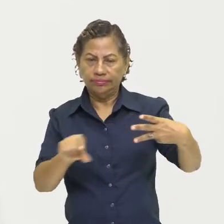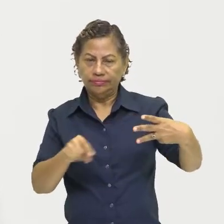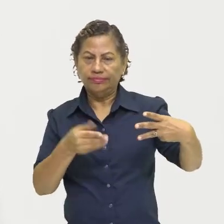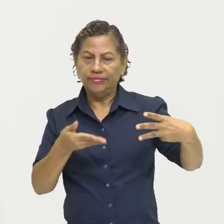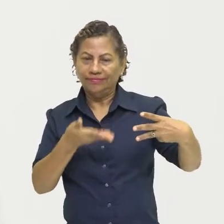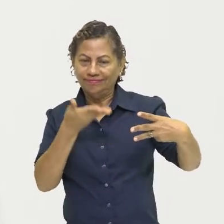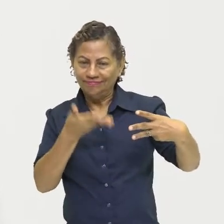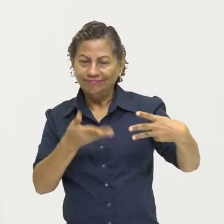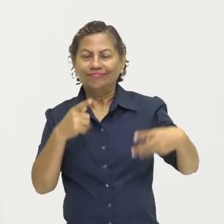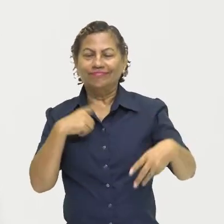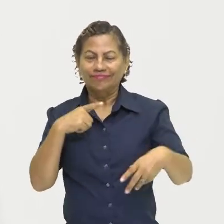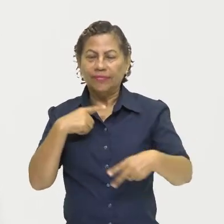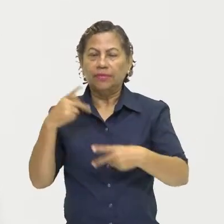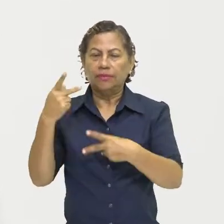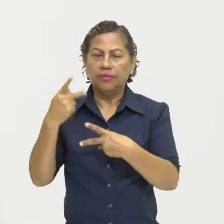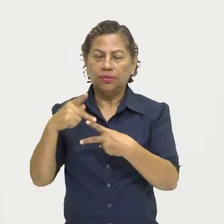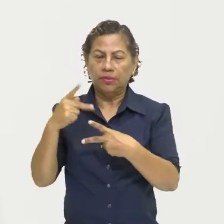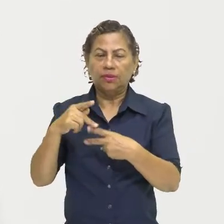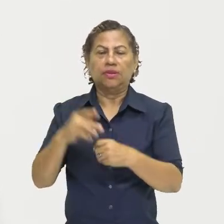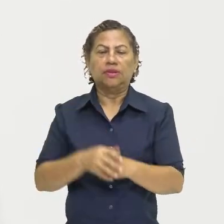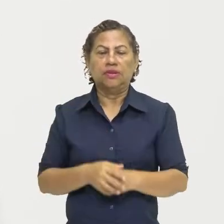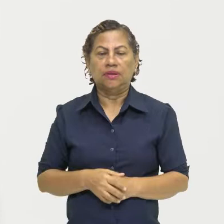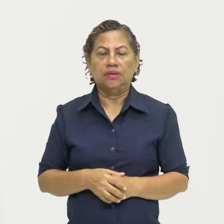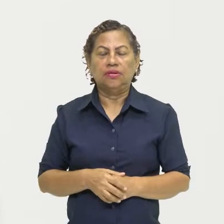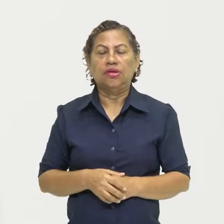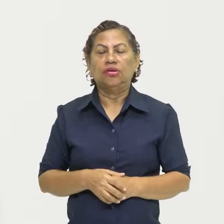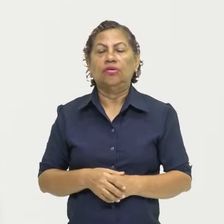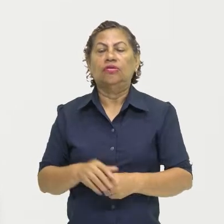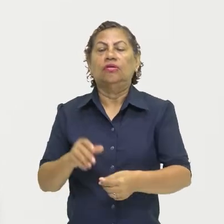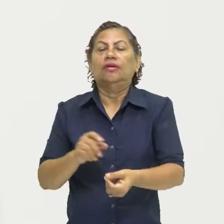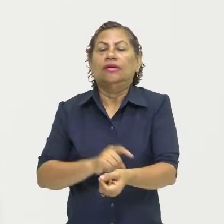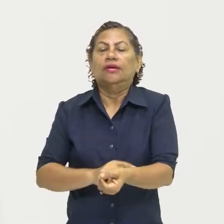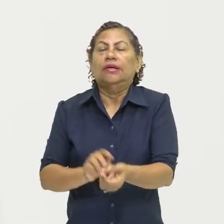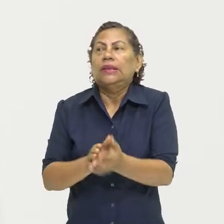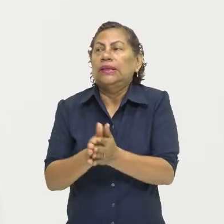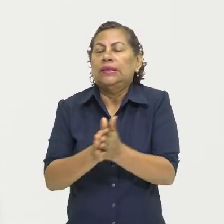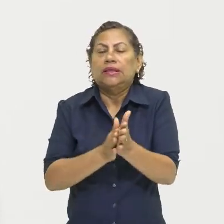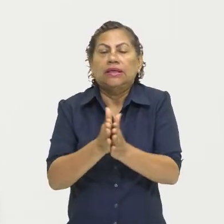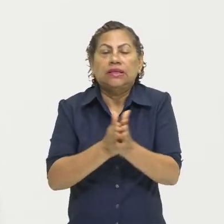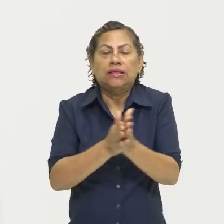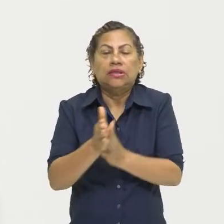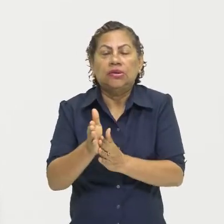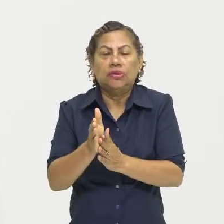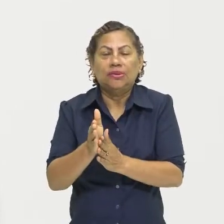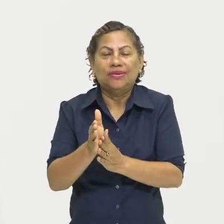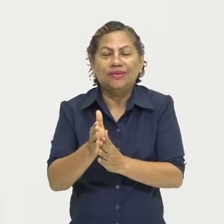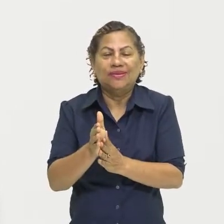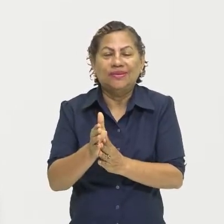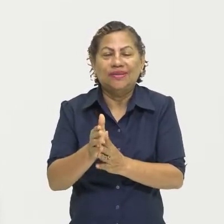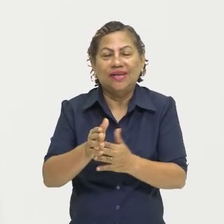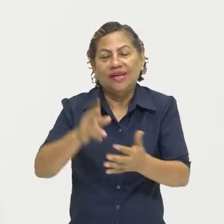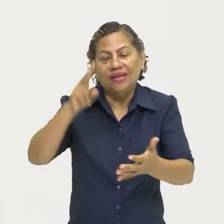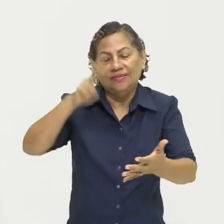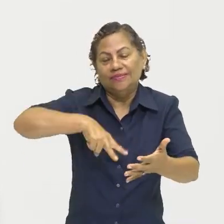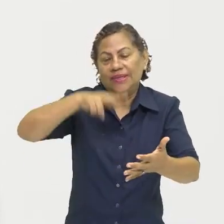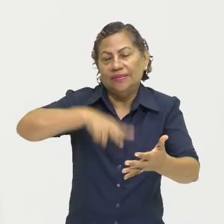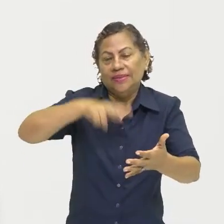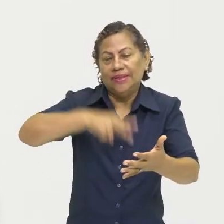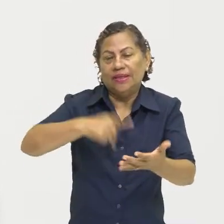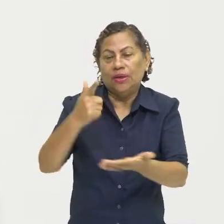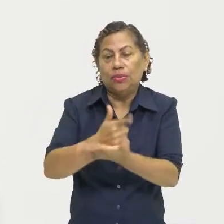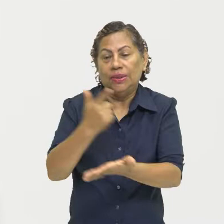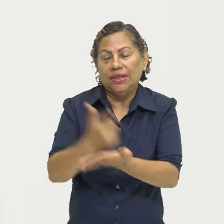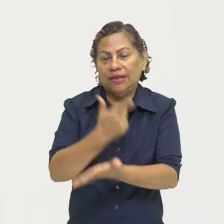A intenção, né, de ler o livro. Então, aí a gente percebe que a palavra ansioso é um substantivo e que ele vai ser regido